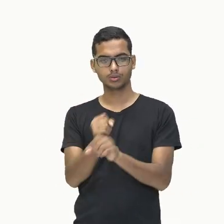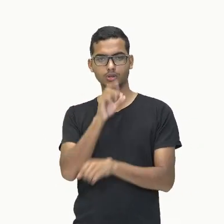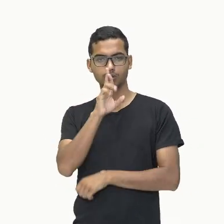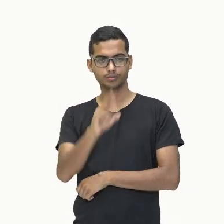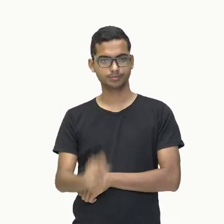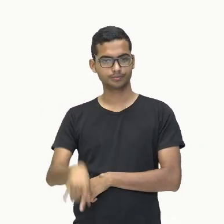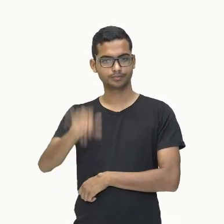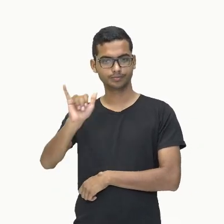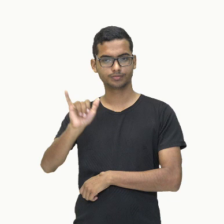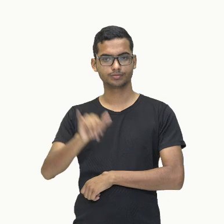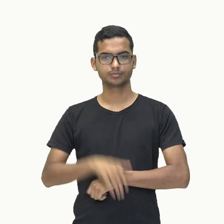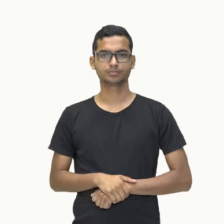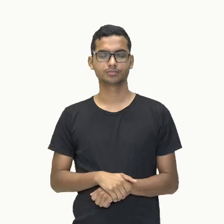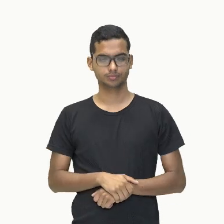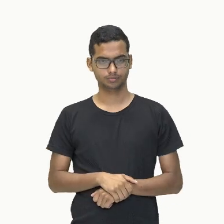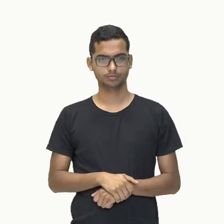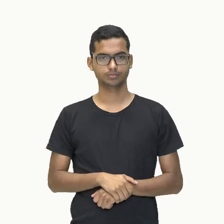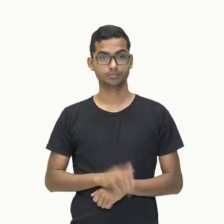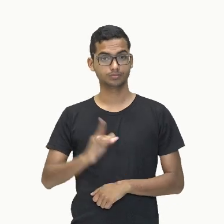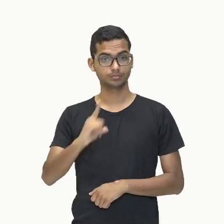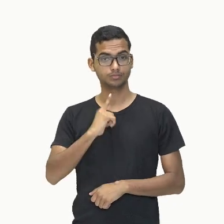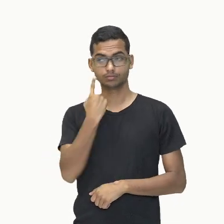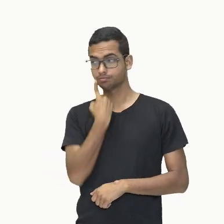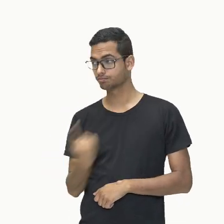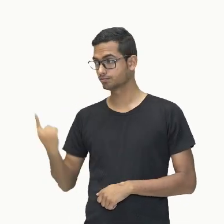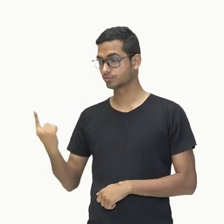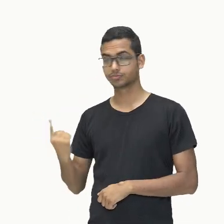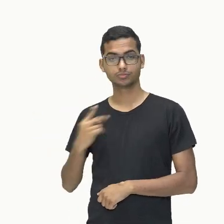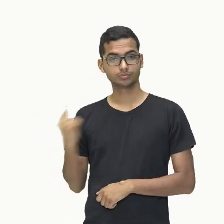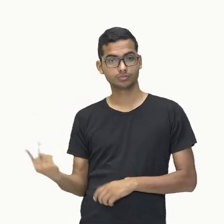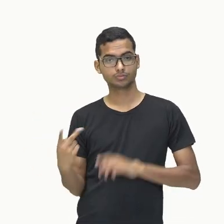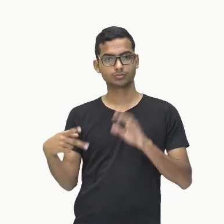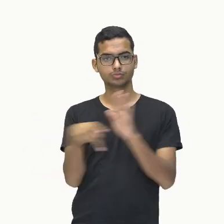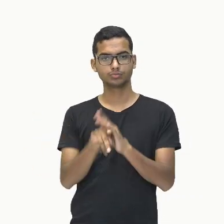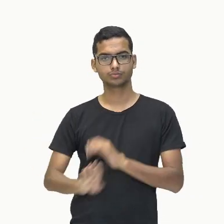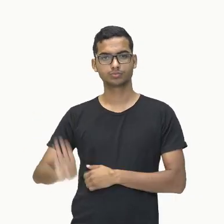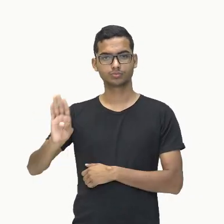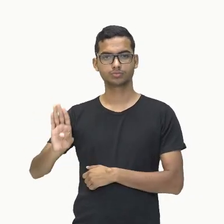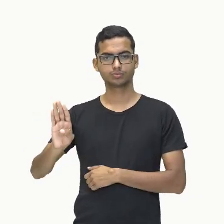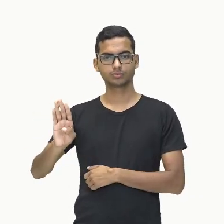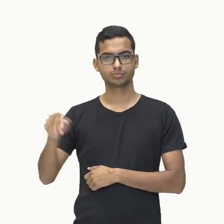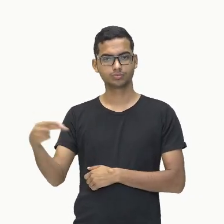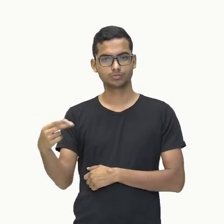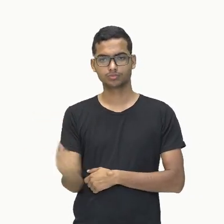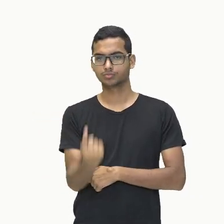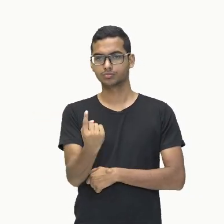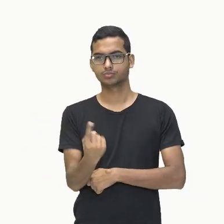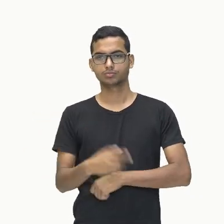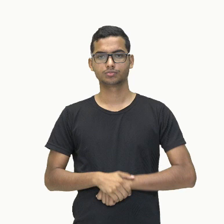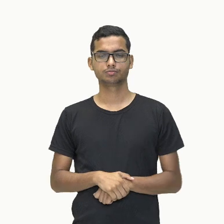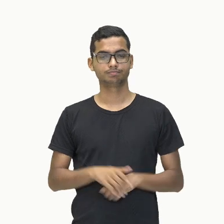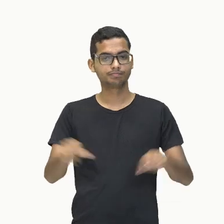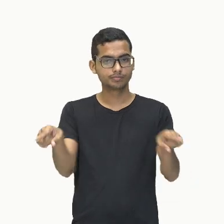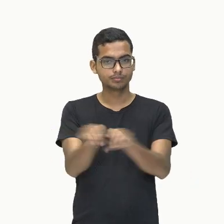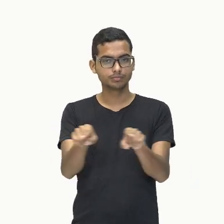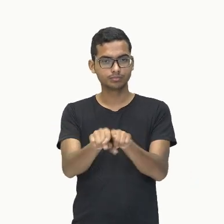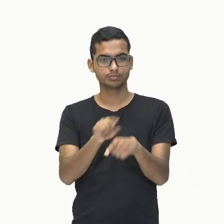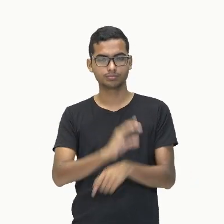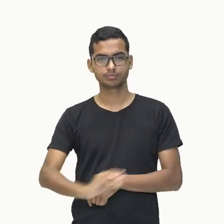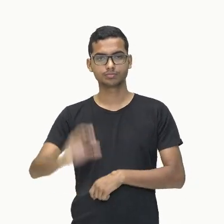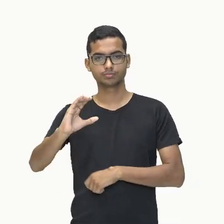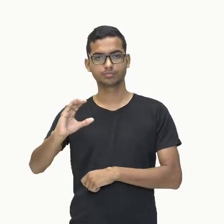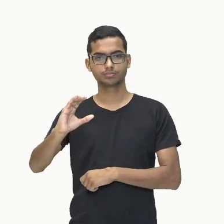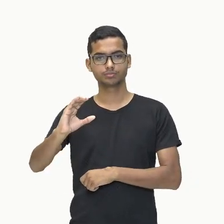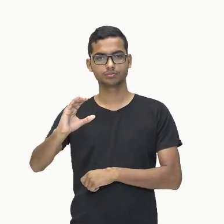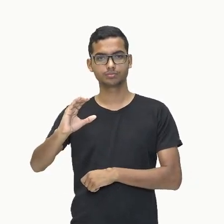na verdade, existe ali um 1. Então, o valor de B vai ser 1. E o C é esse cara